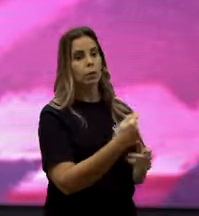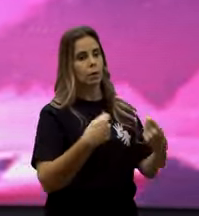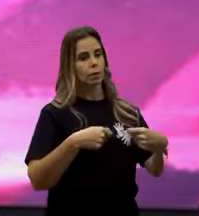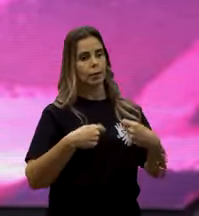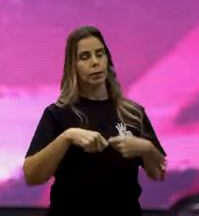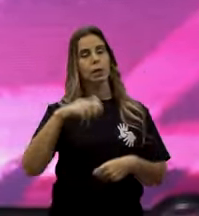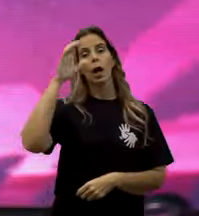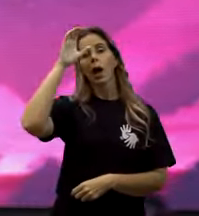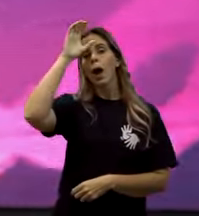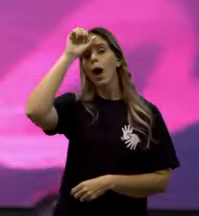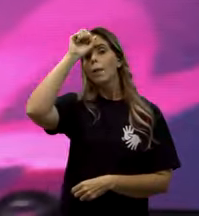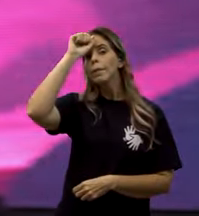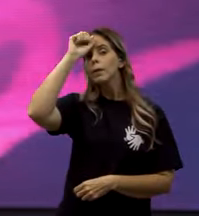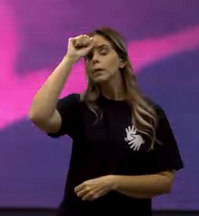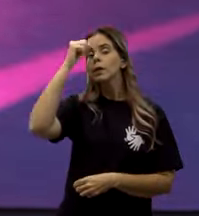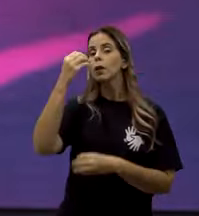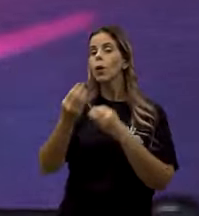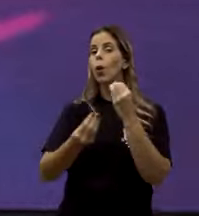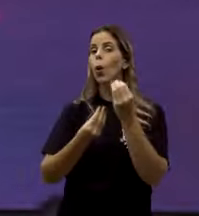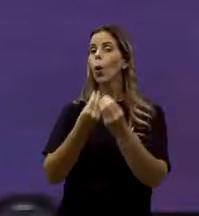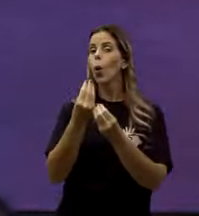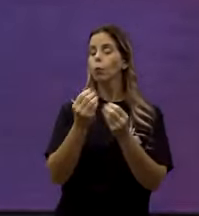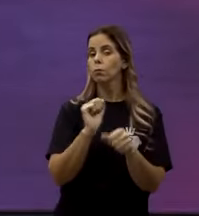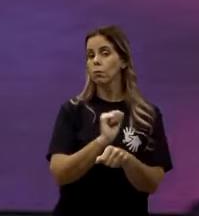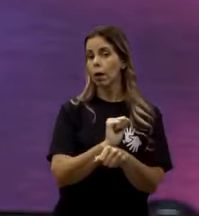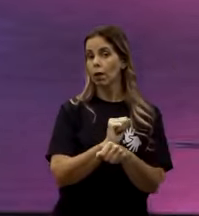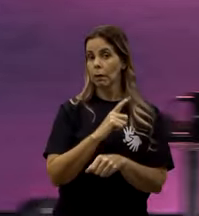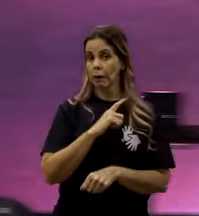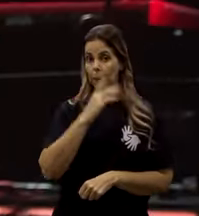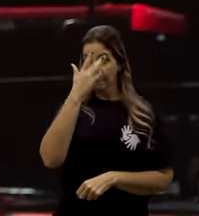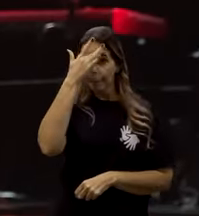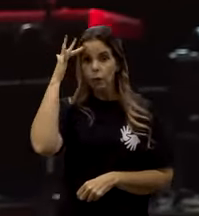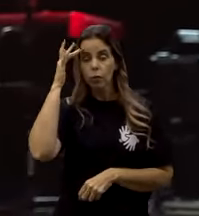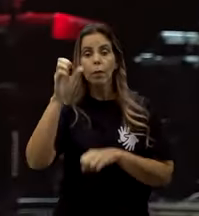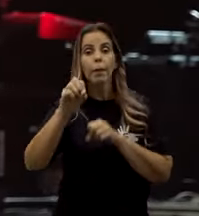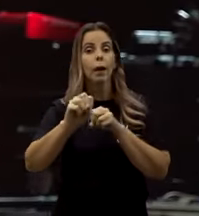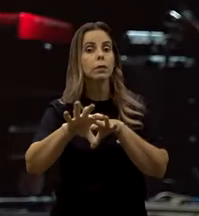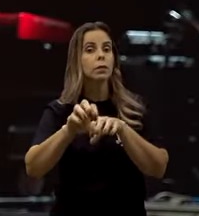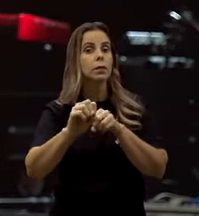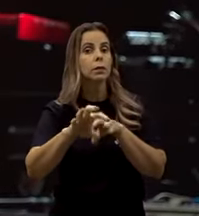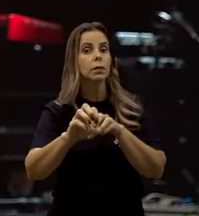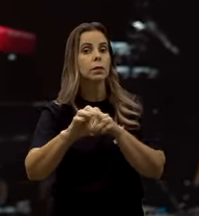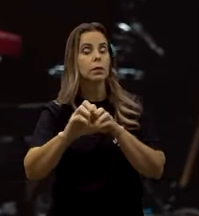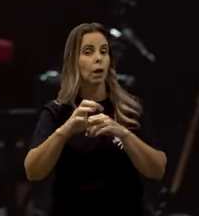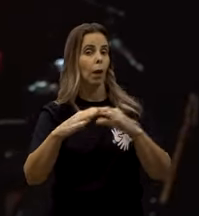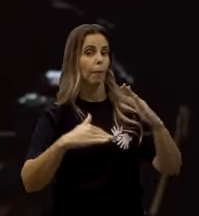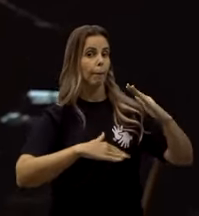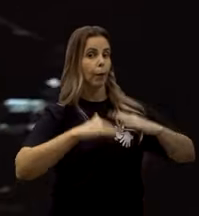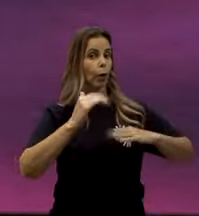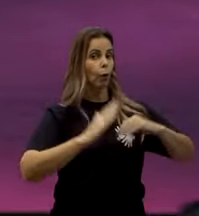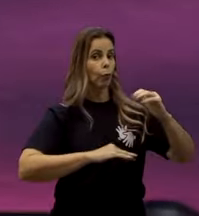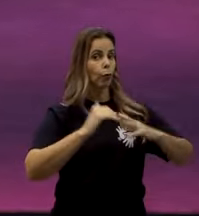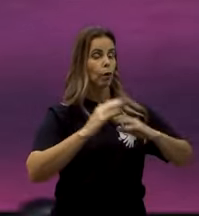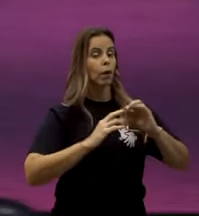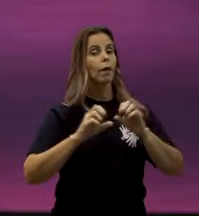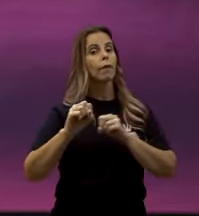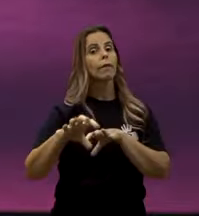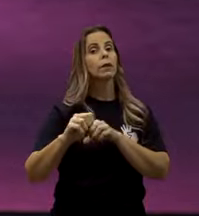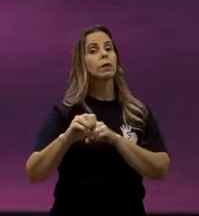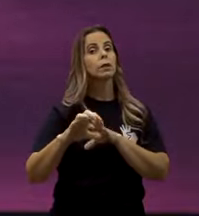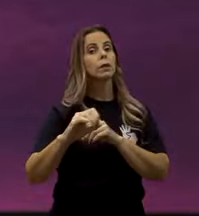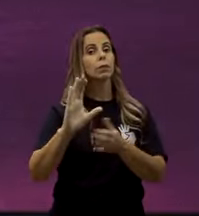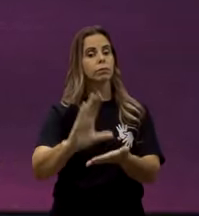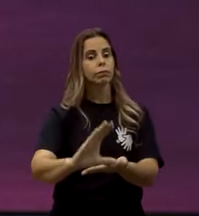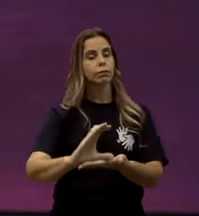alguém aí que vai te ensinar tem muitas pessoas profissionais nessa área vai te ensinar a investir do jeito certo Quais são os investimentos qual o tipo de